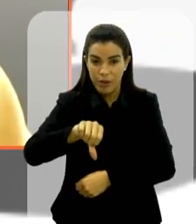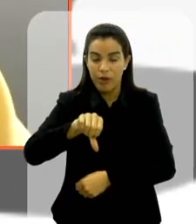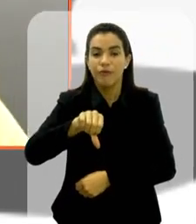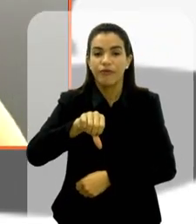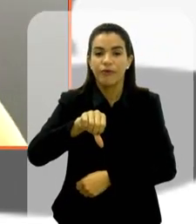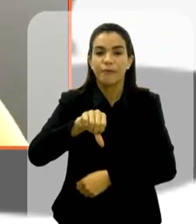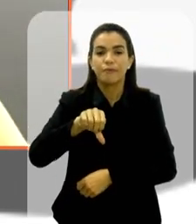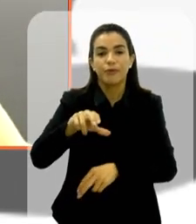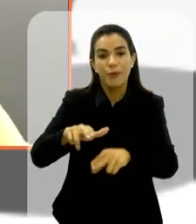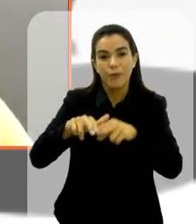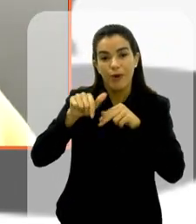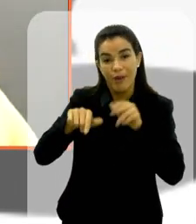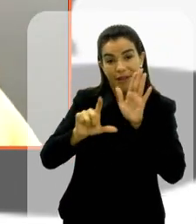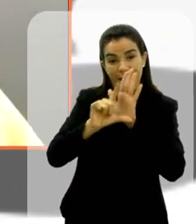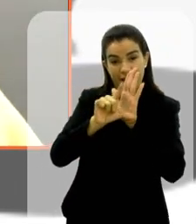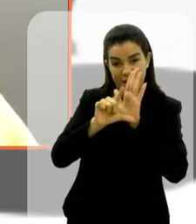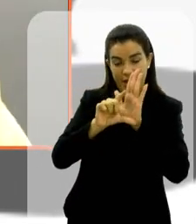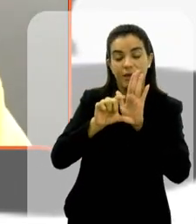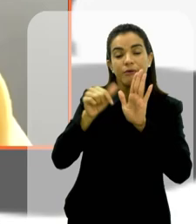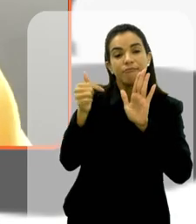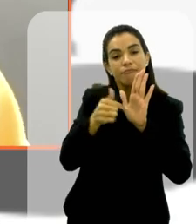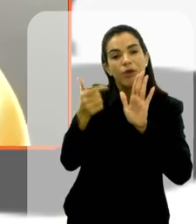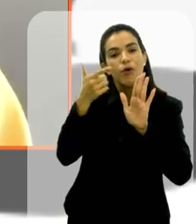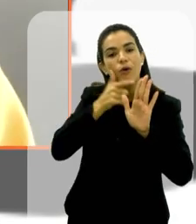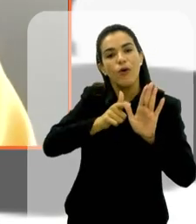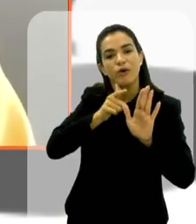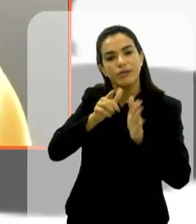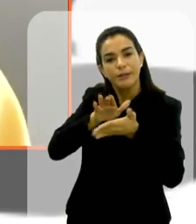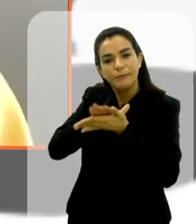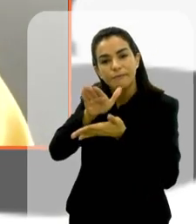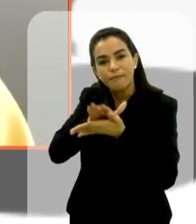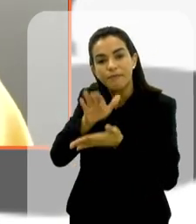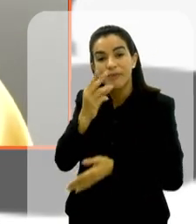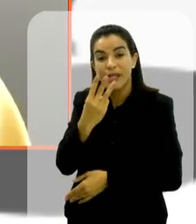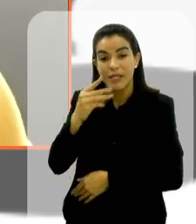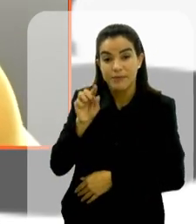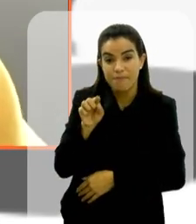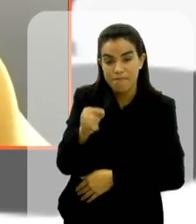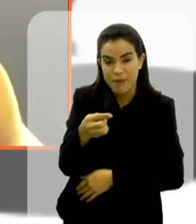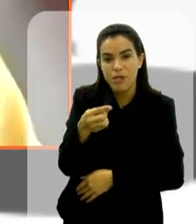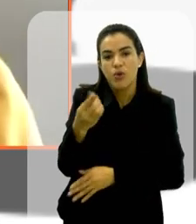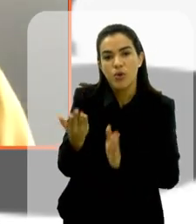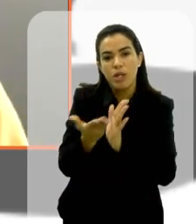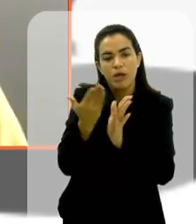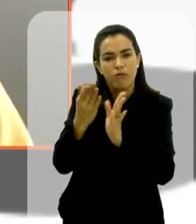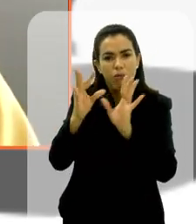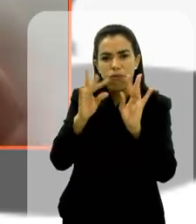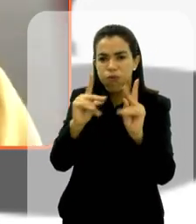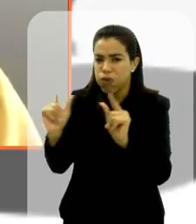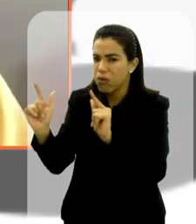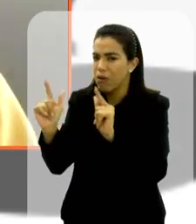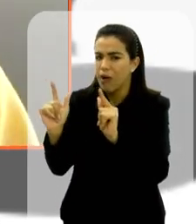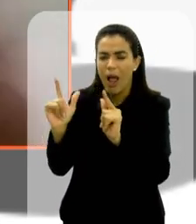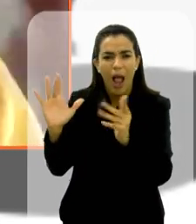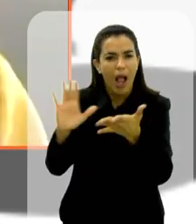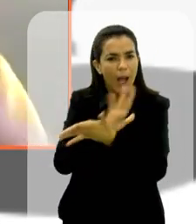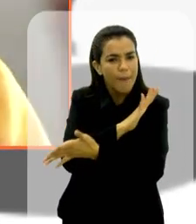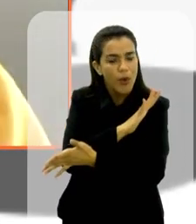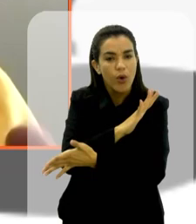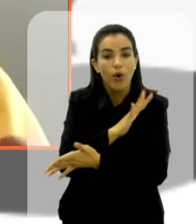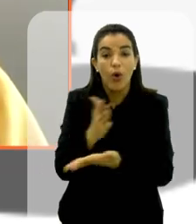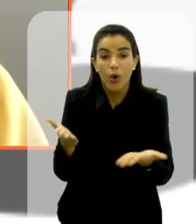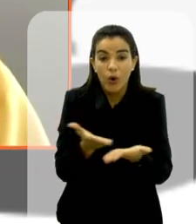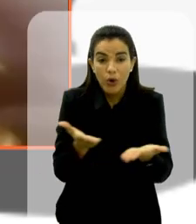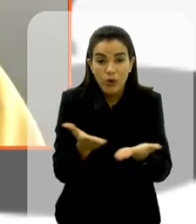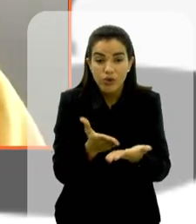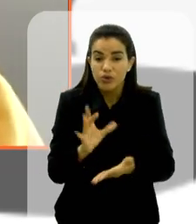E através dessa Lei Chico Prego, eu publiquei esse dicionário de 3 mil exemplares, que se esgotaram rapidamente. Hoje em